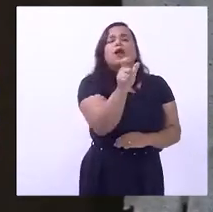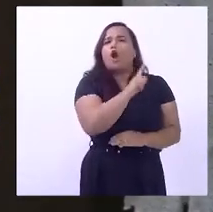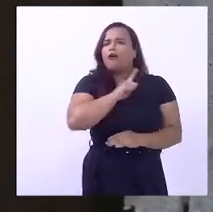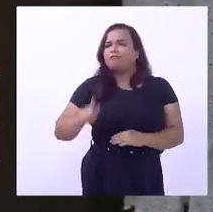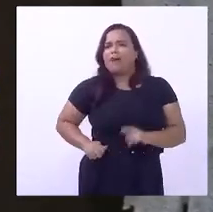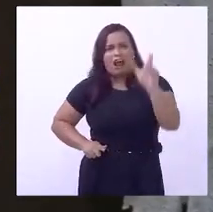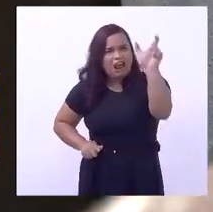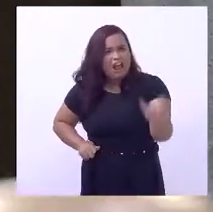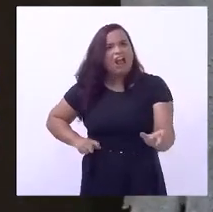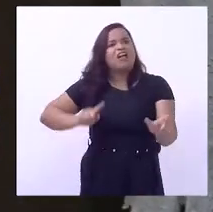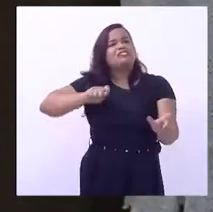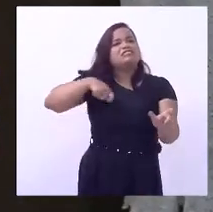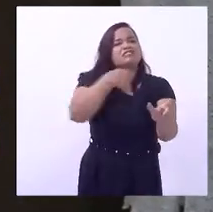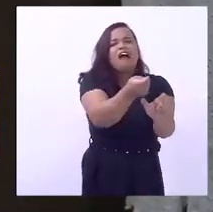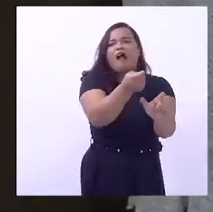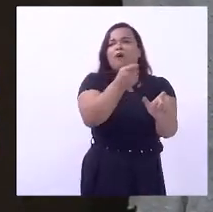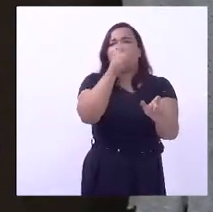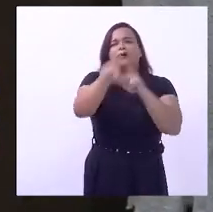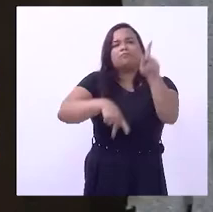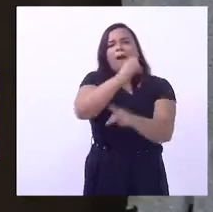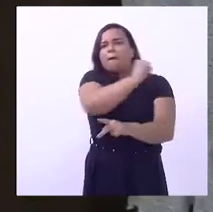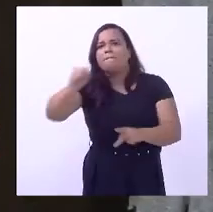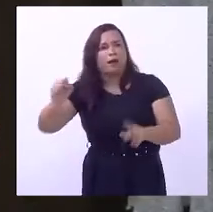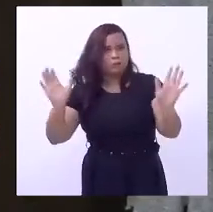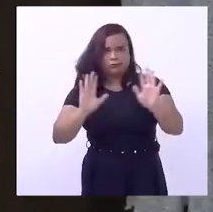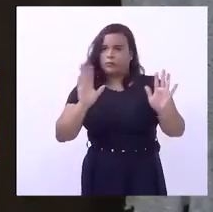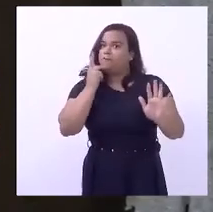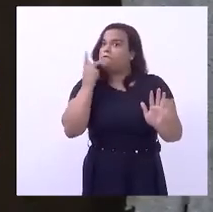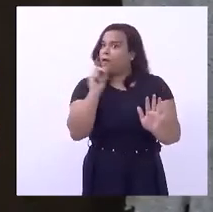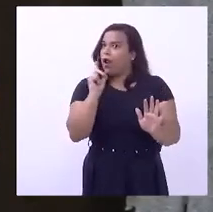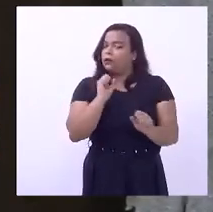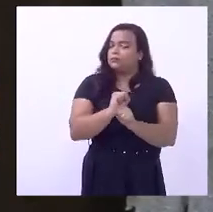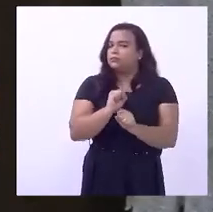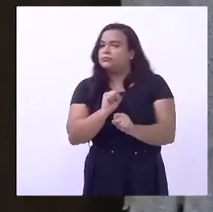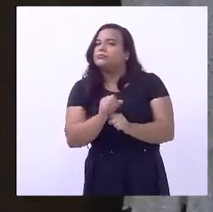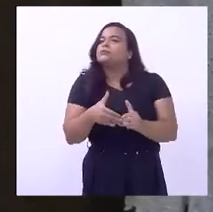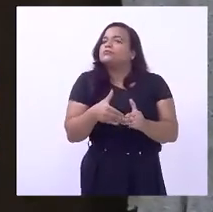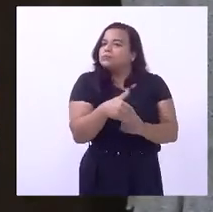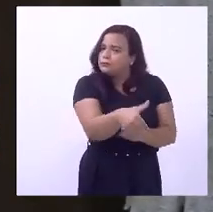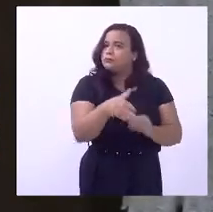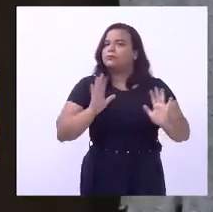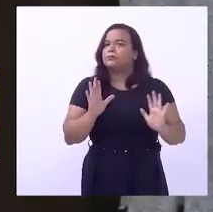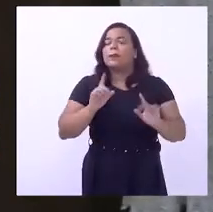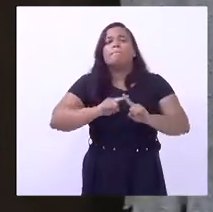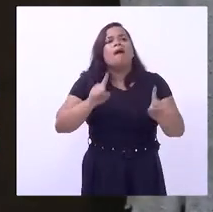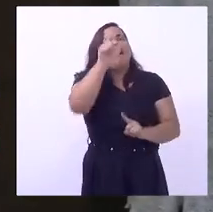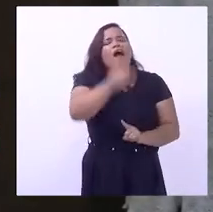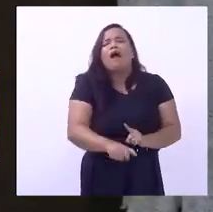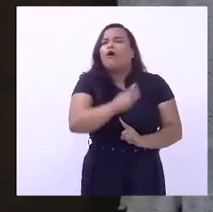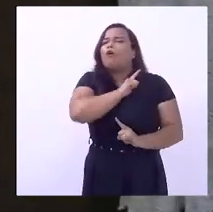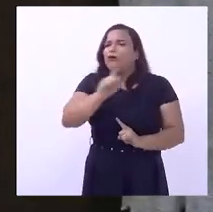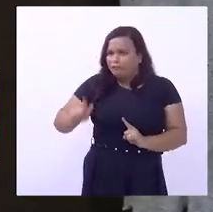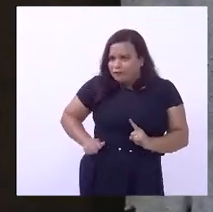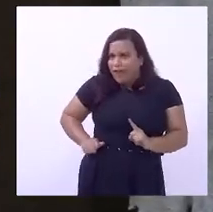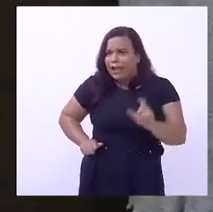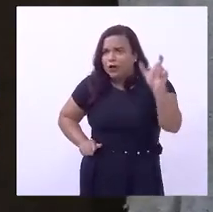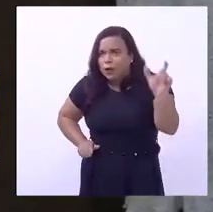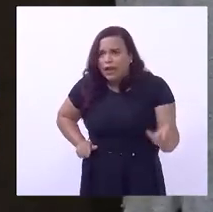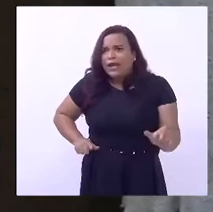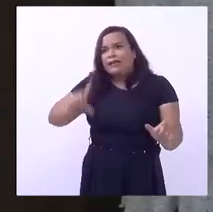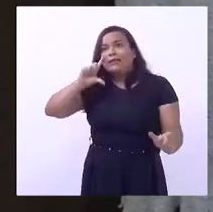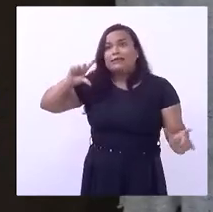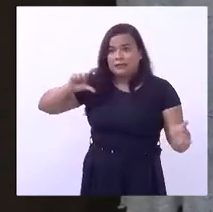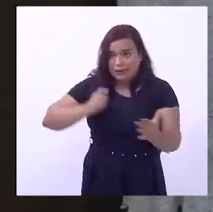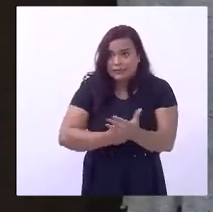Mas quando a base do governo diz que botar genocídio no coisa, a gente está decretando que o governador é genocida,